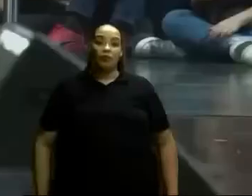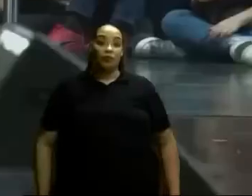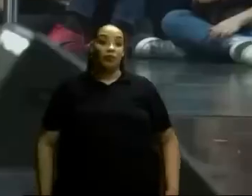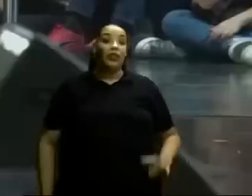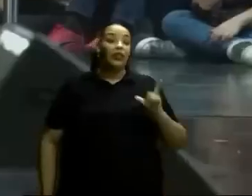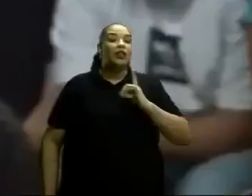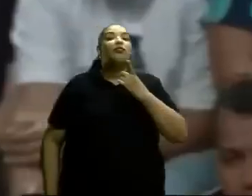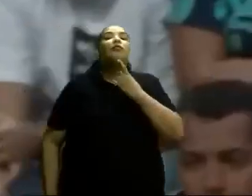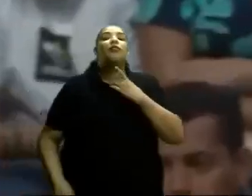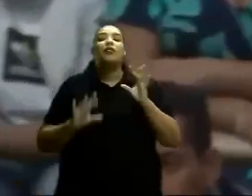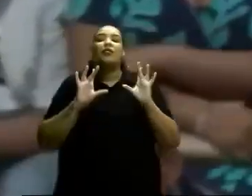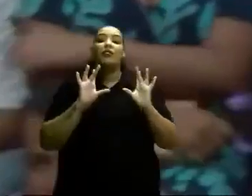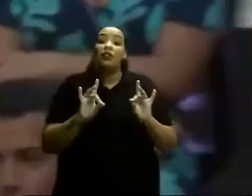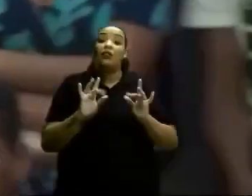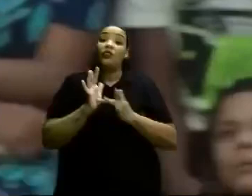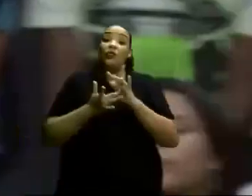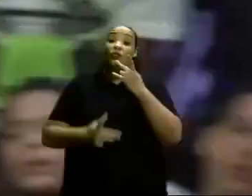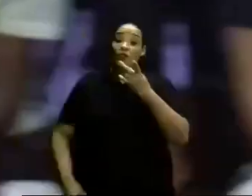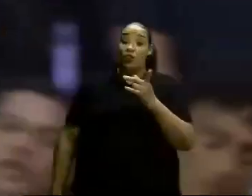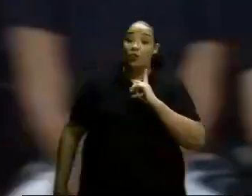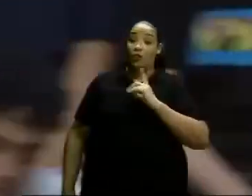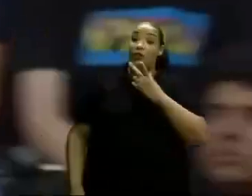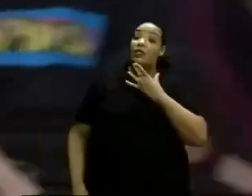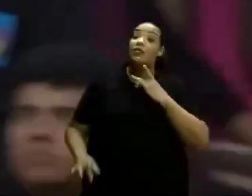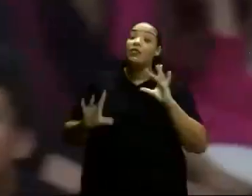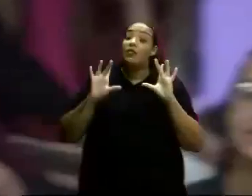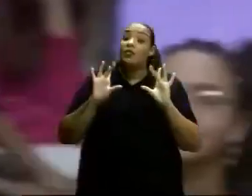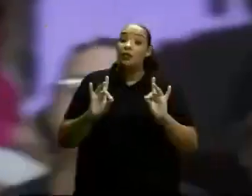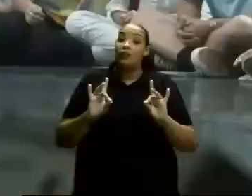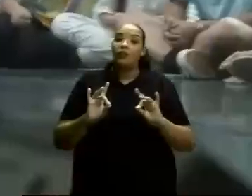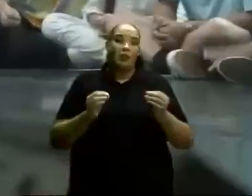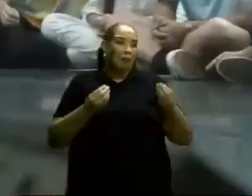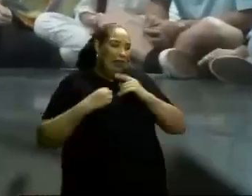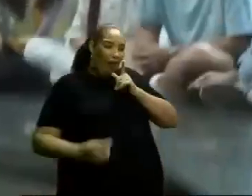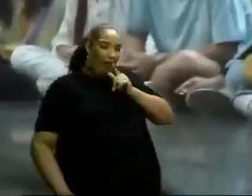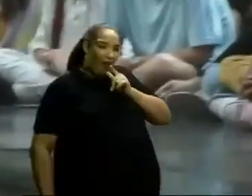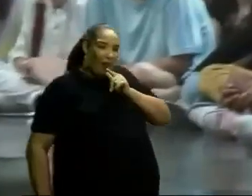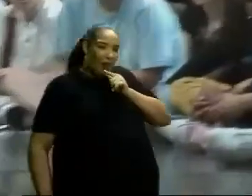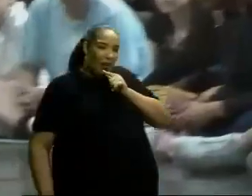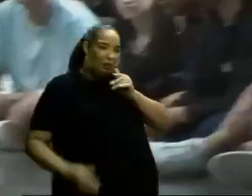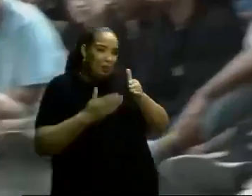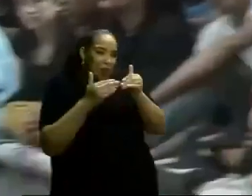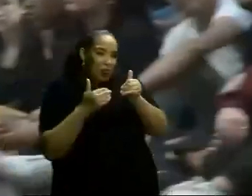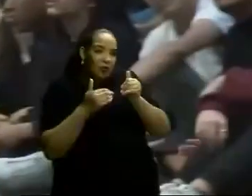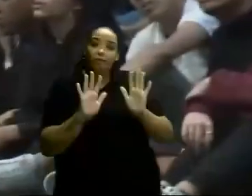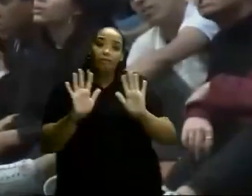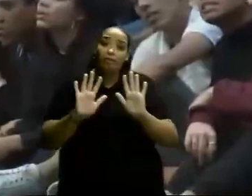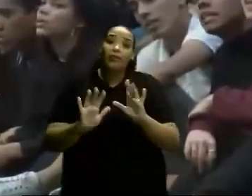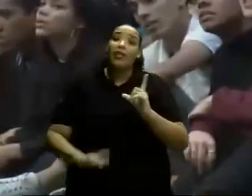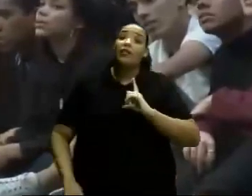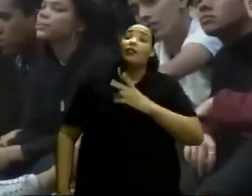Tenho sede. Jesus disse o quê? Jesus disse: me dá água? Não, gente, Jesus disse o quê?